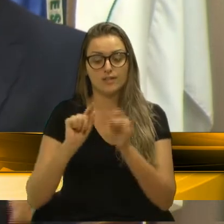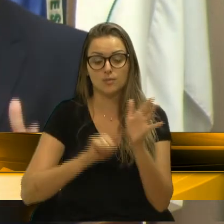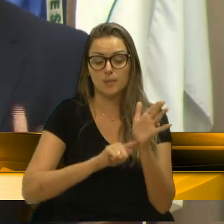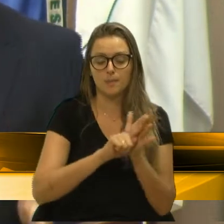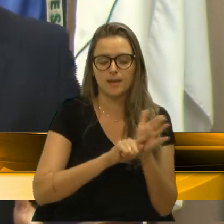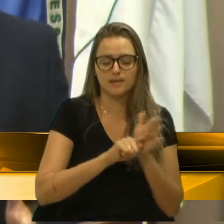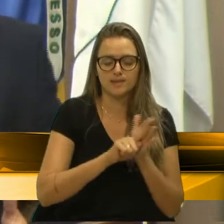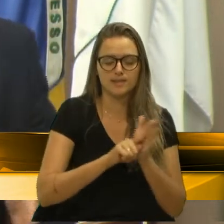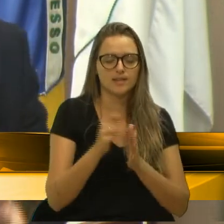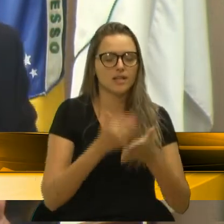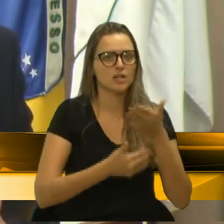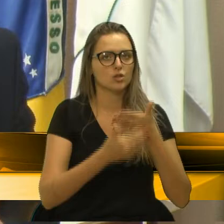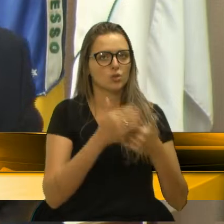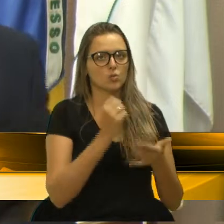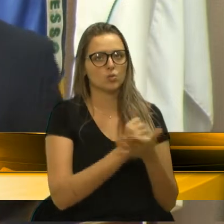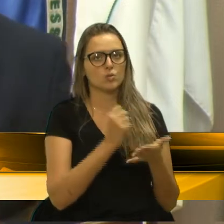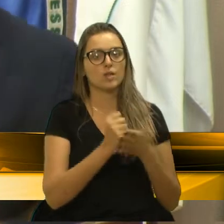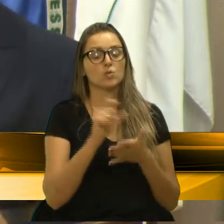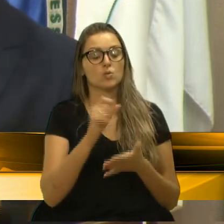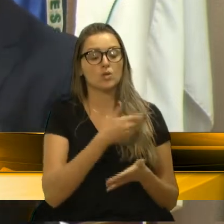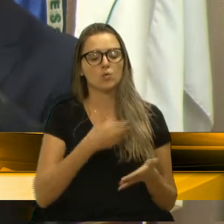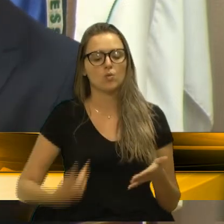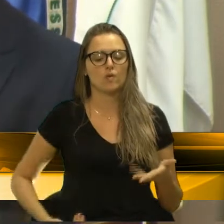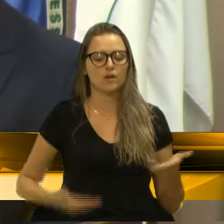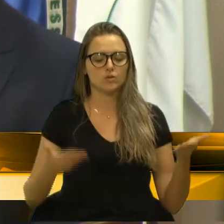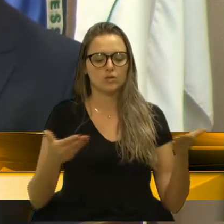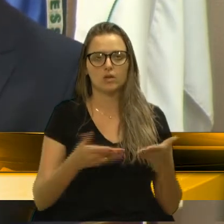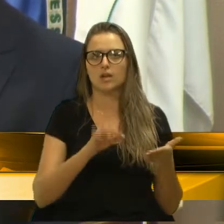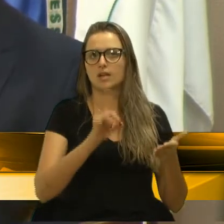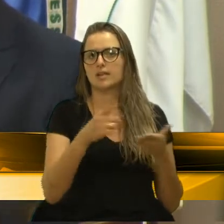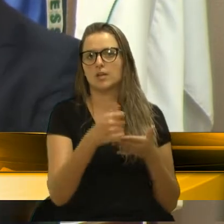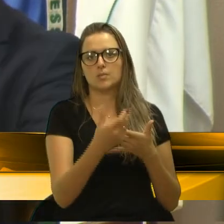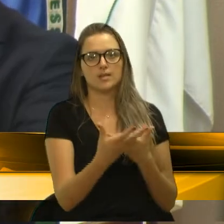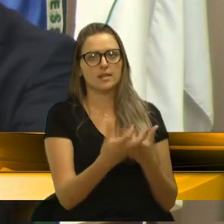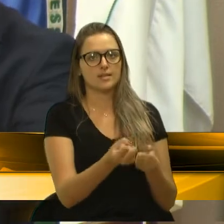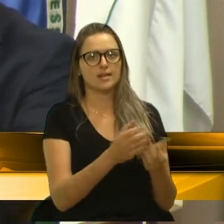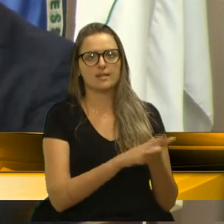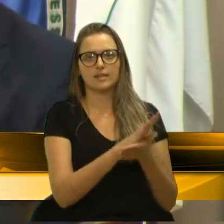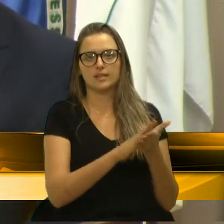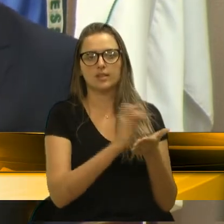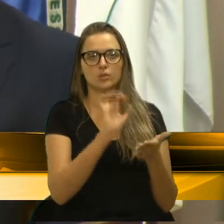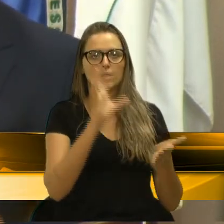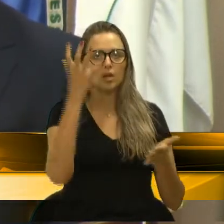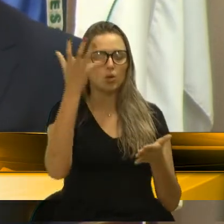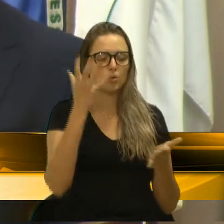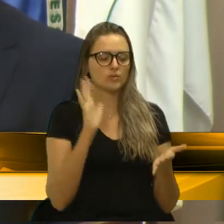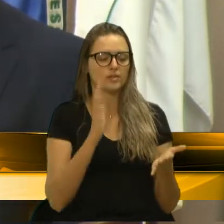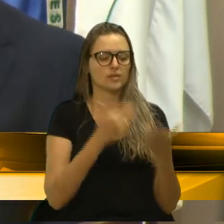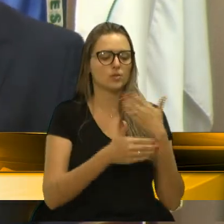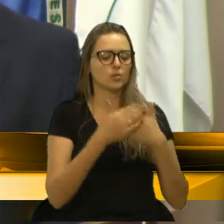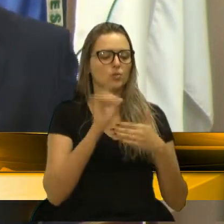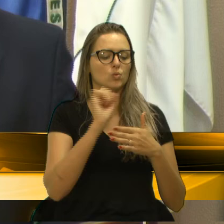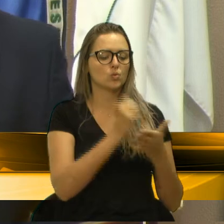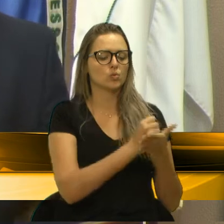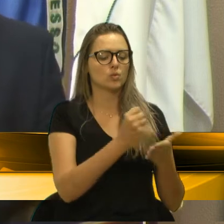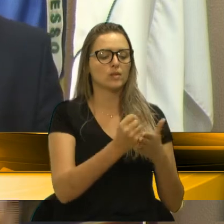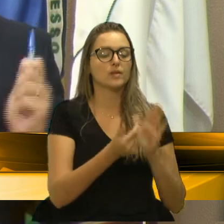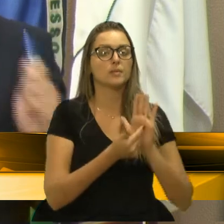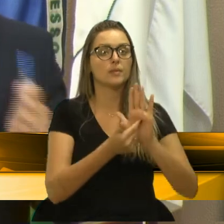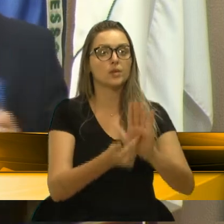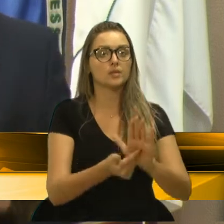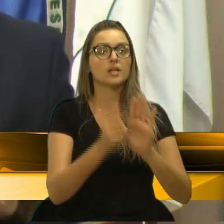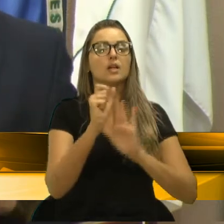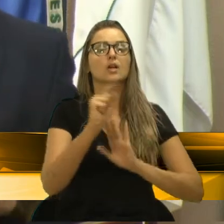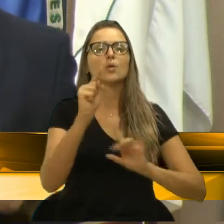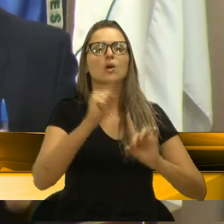contratos, que é o que a administração atual tem que fazer. Não tem que passar a mão na cabeça de ninguém, tem que fazer um pente fino em todos os contratos e mostrar que